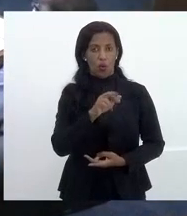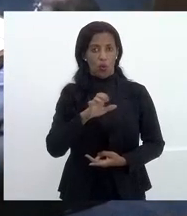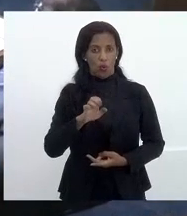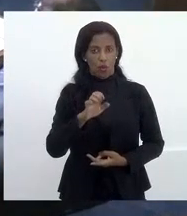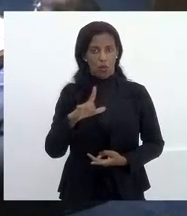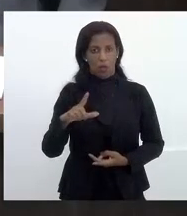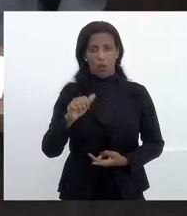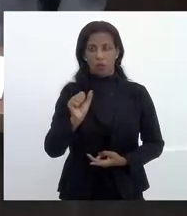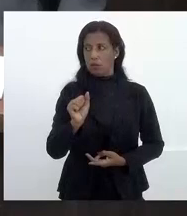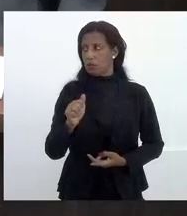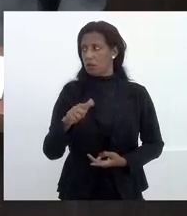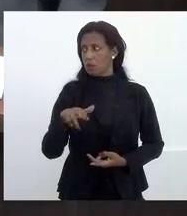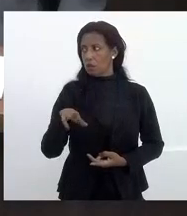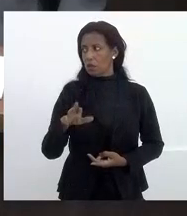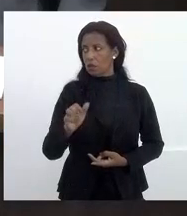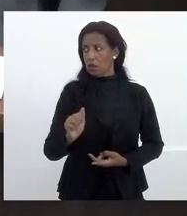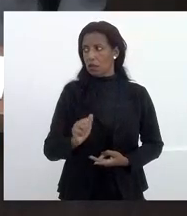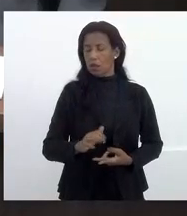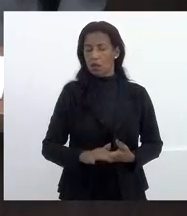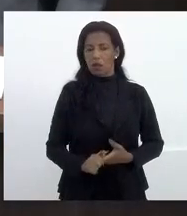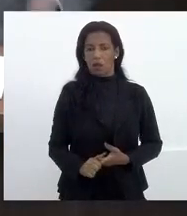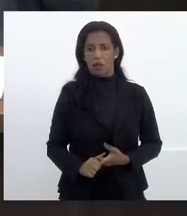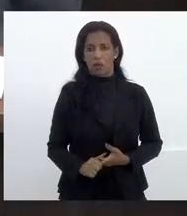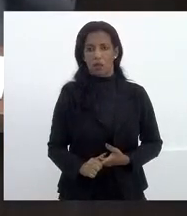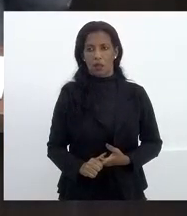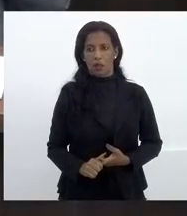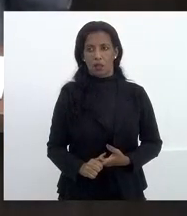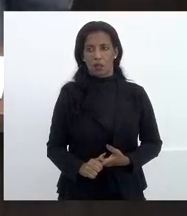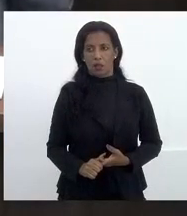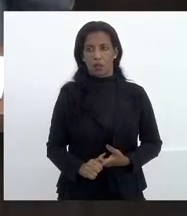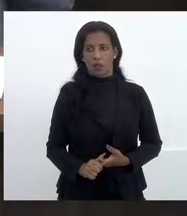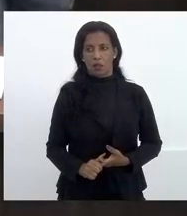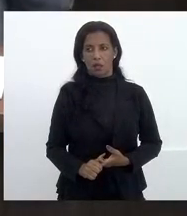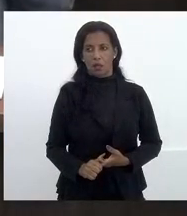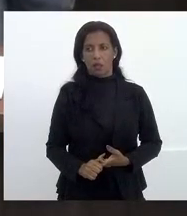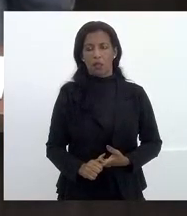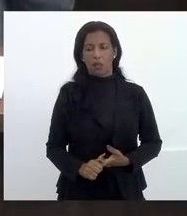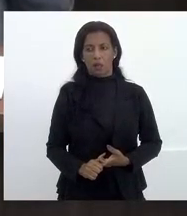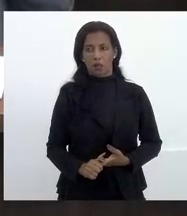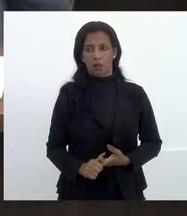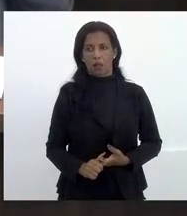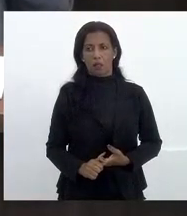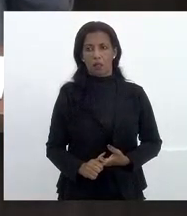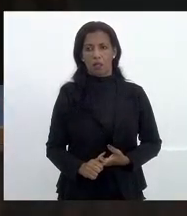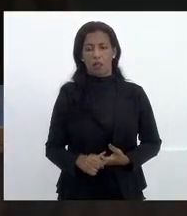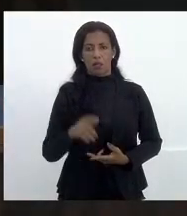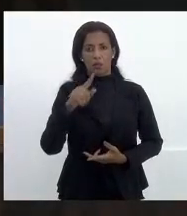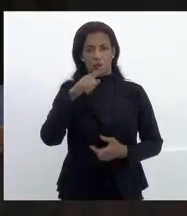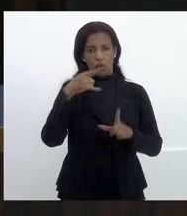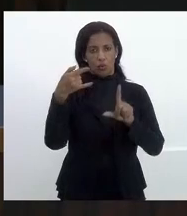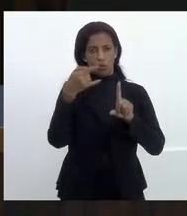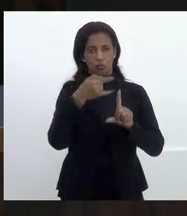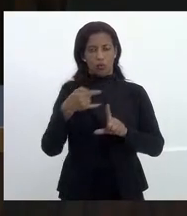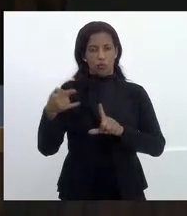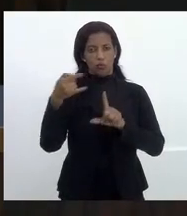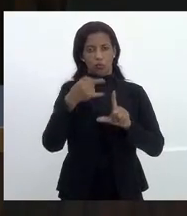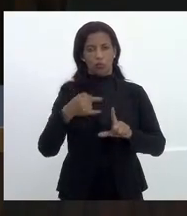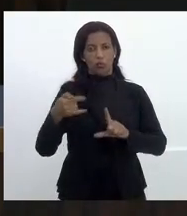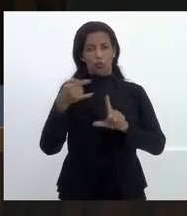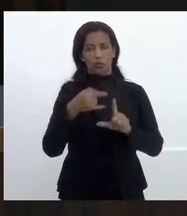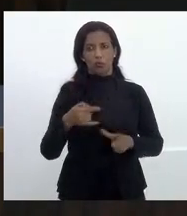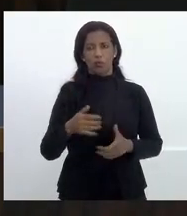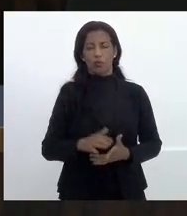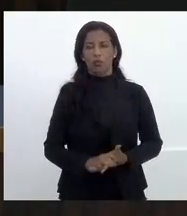Salema e o deputado ratinhos um deputado da Mônica